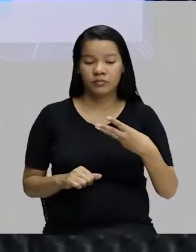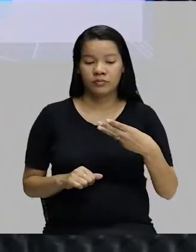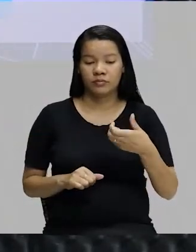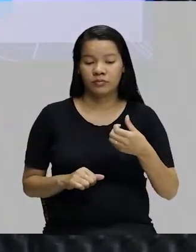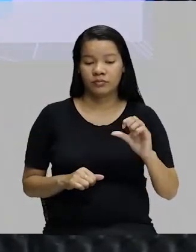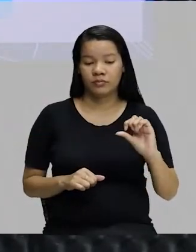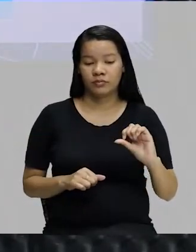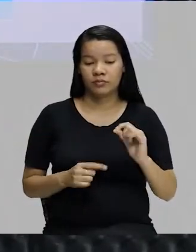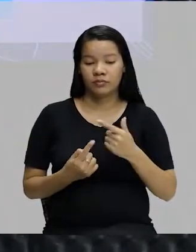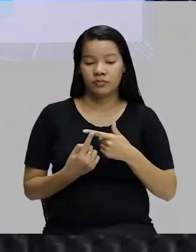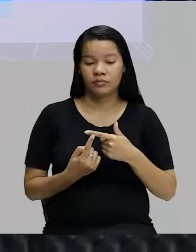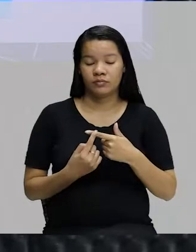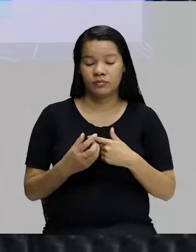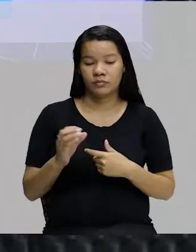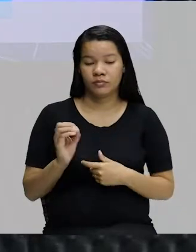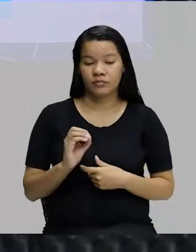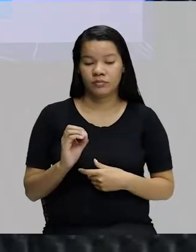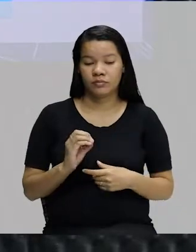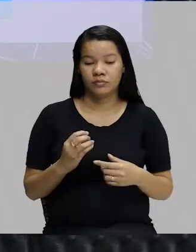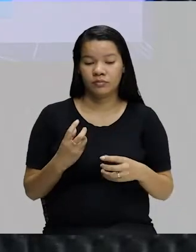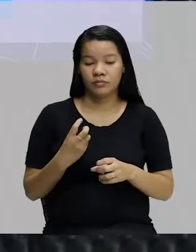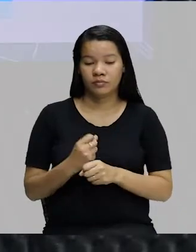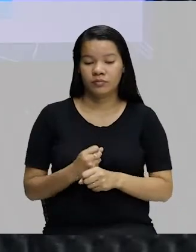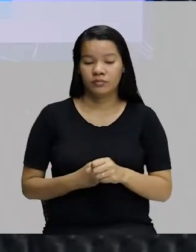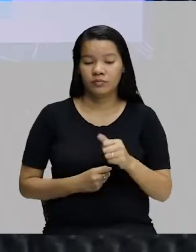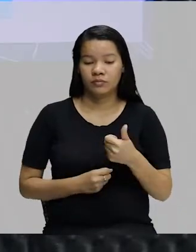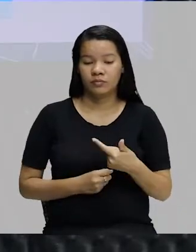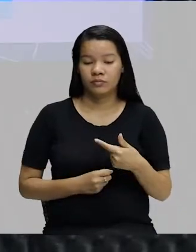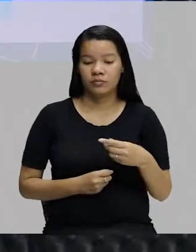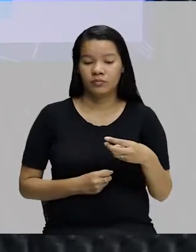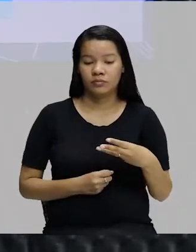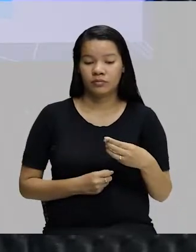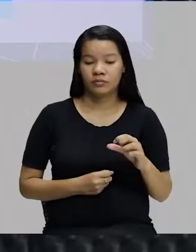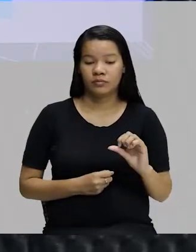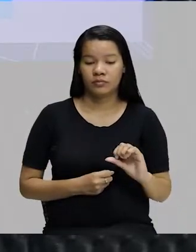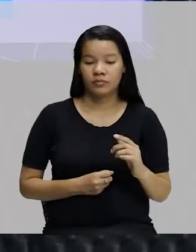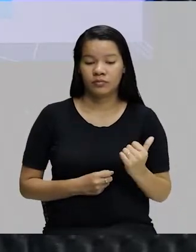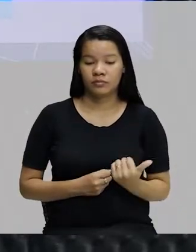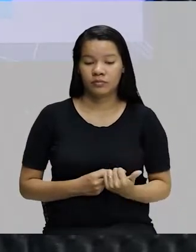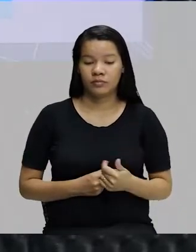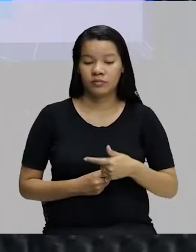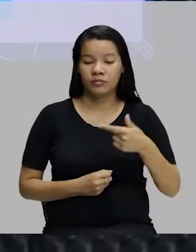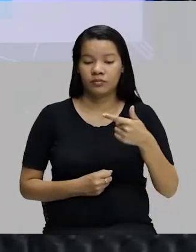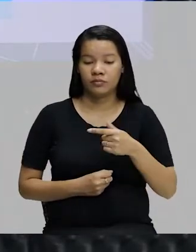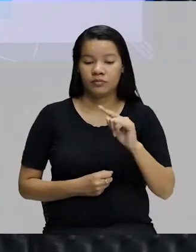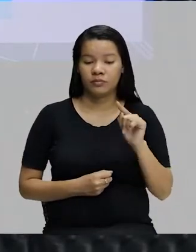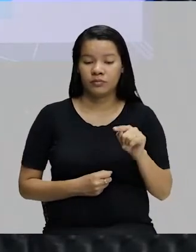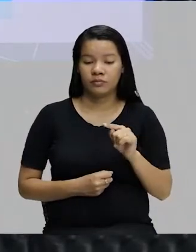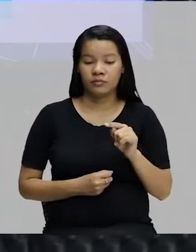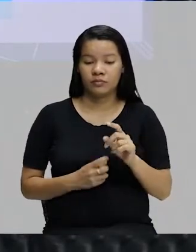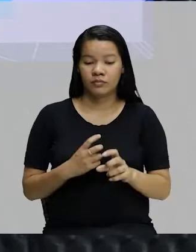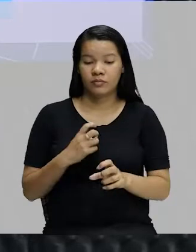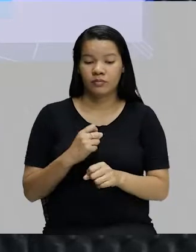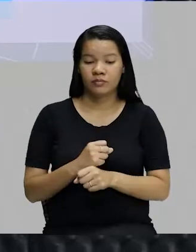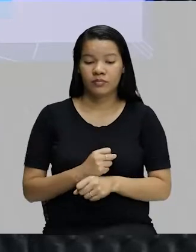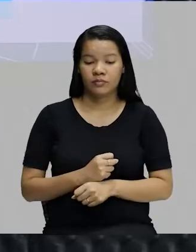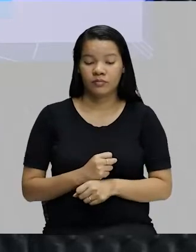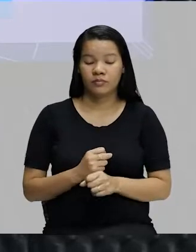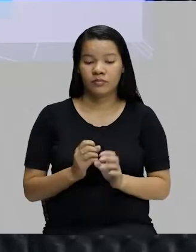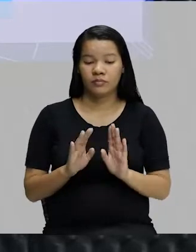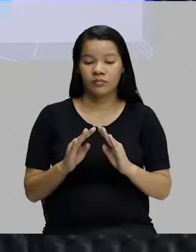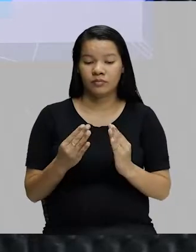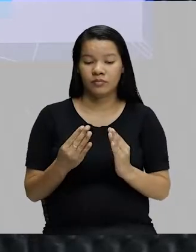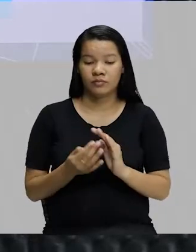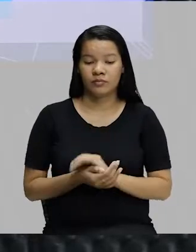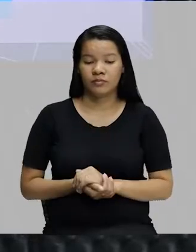0, 239. Então, a segunda interrogação corresponde à emissão da partícula beta. Agora,